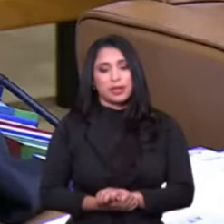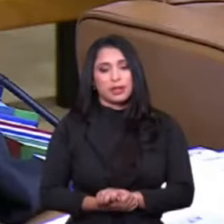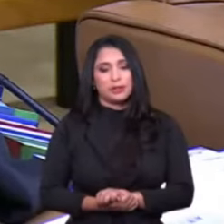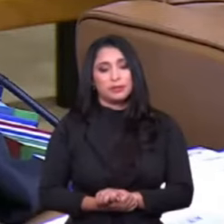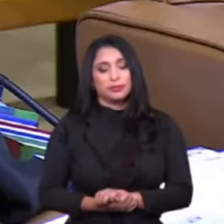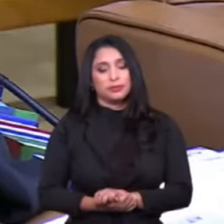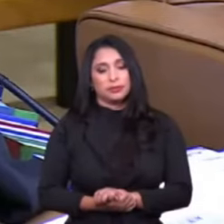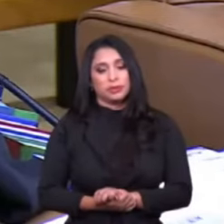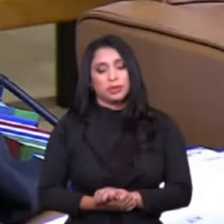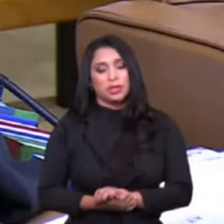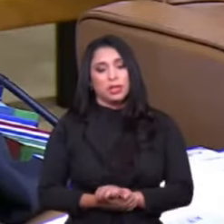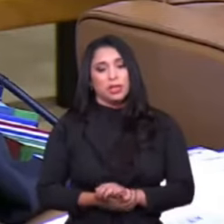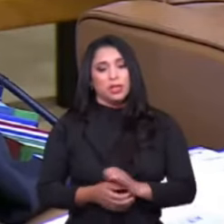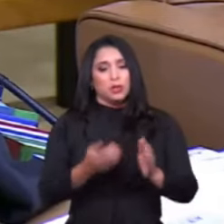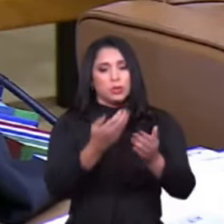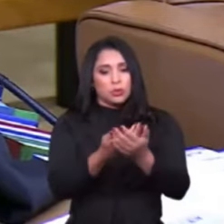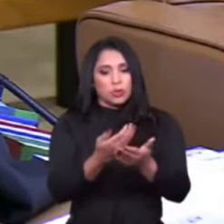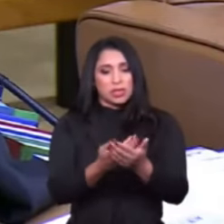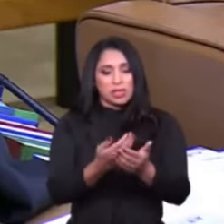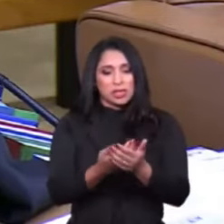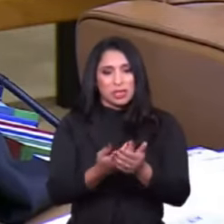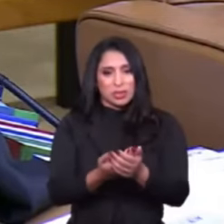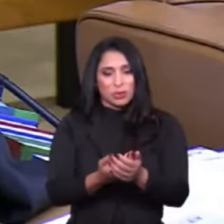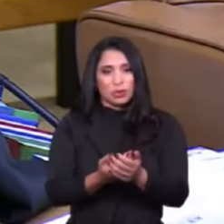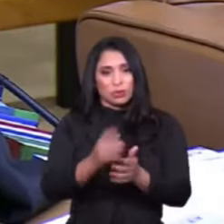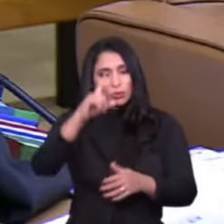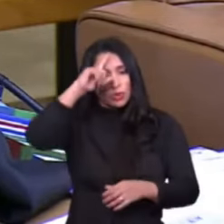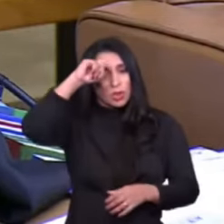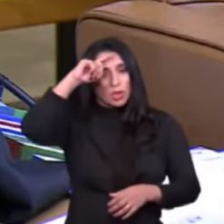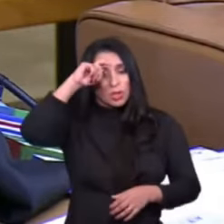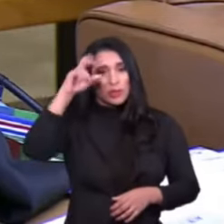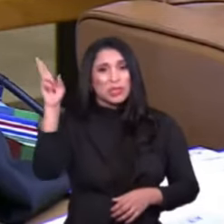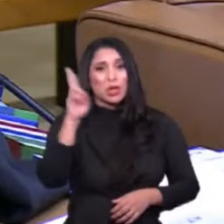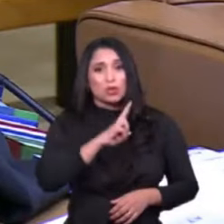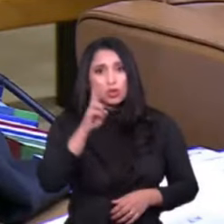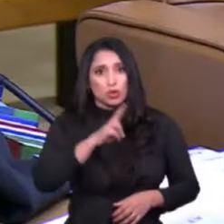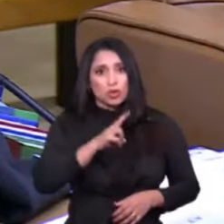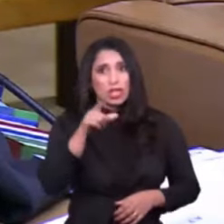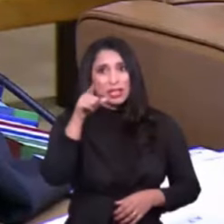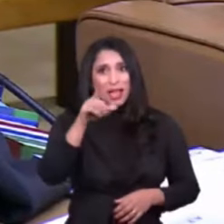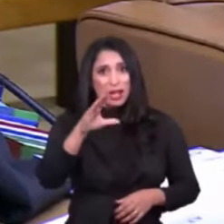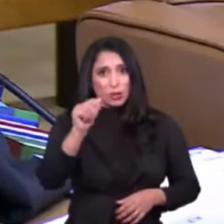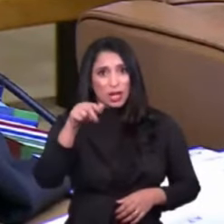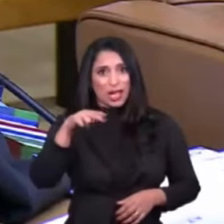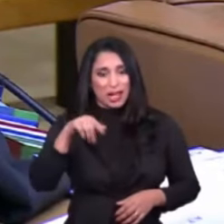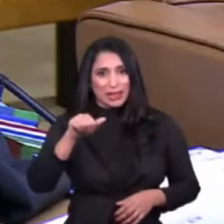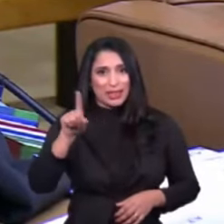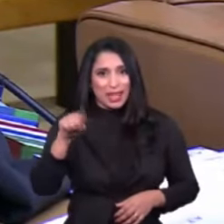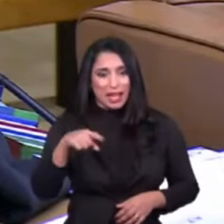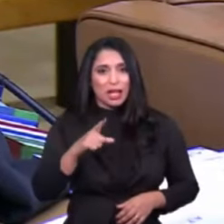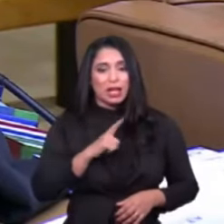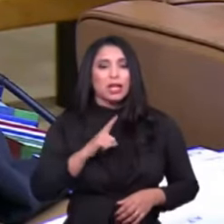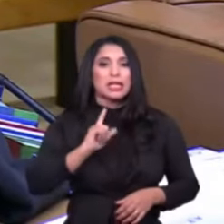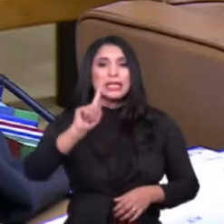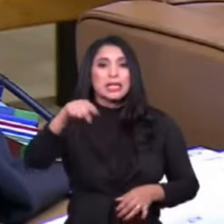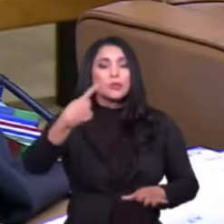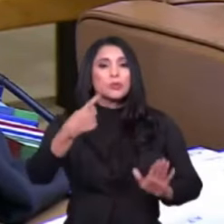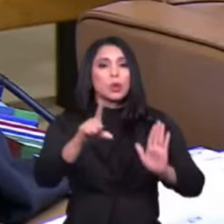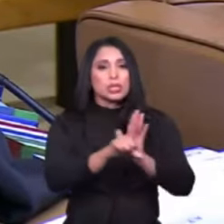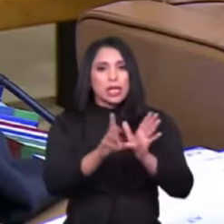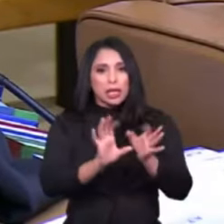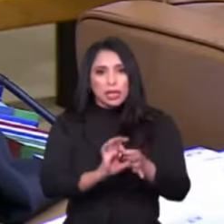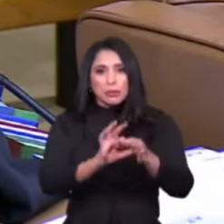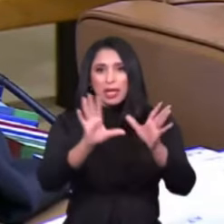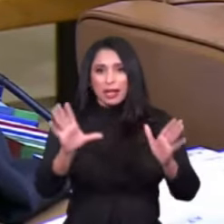Um estudo de ambiente de unidade de emergência hospitalar canadense observou que, no período pós-legalização, houve um